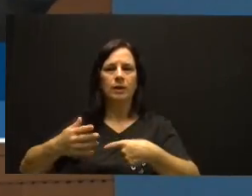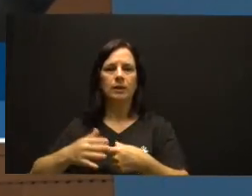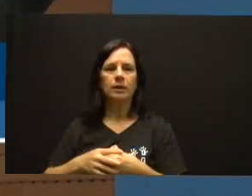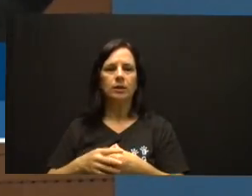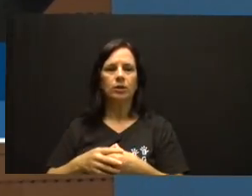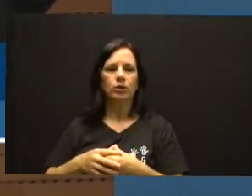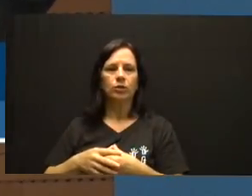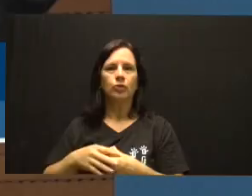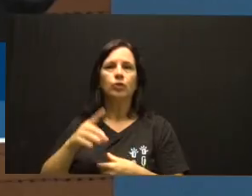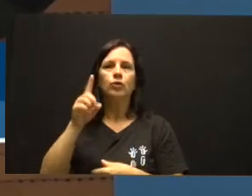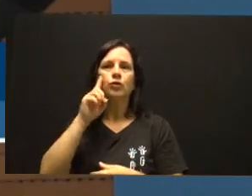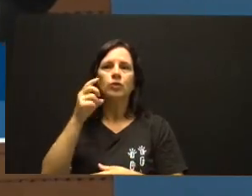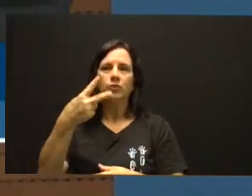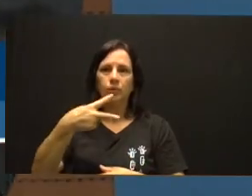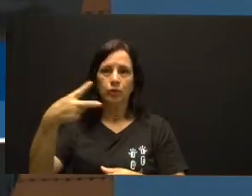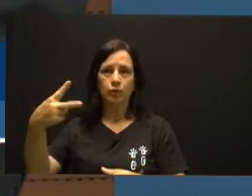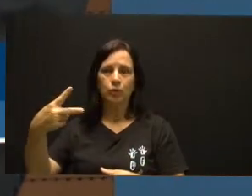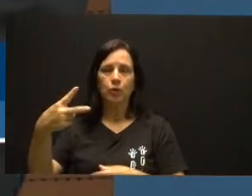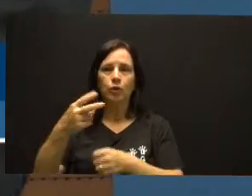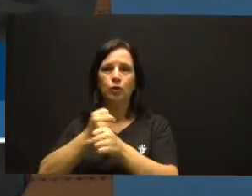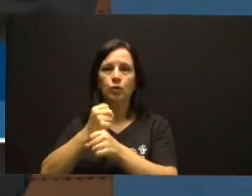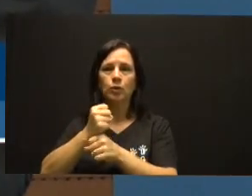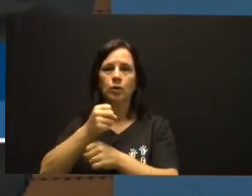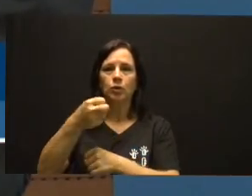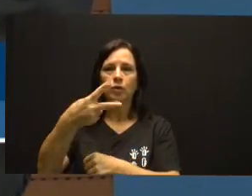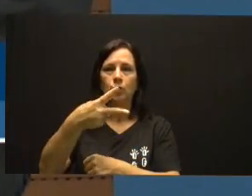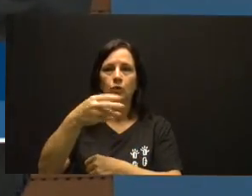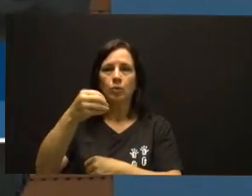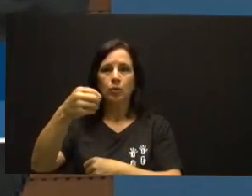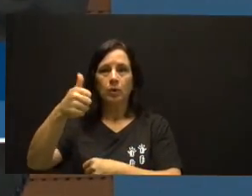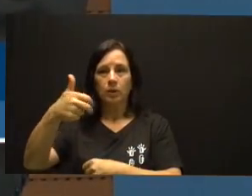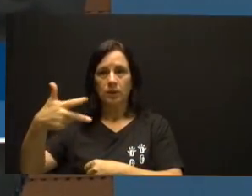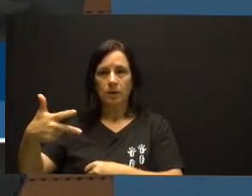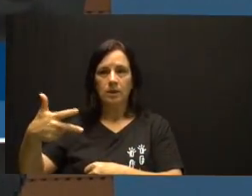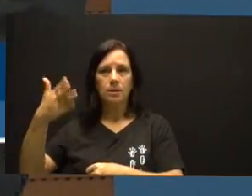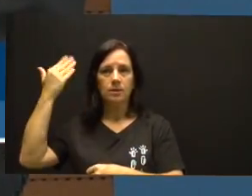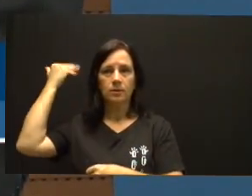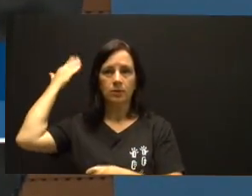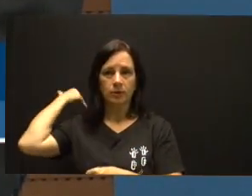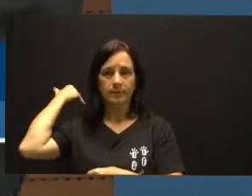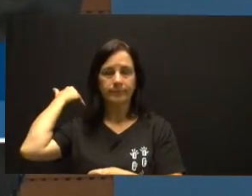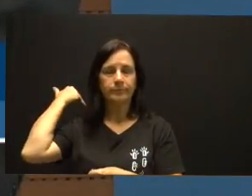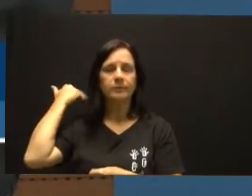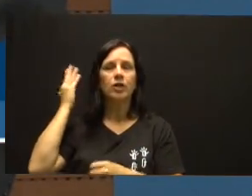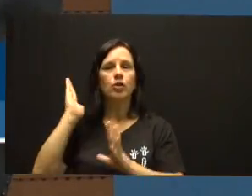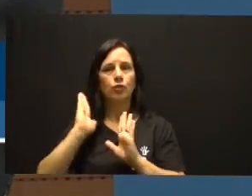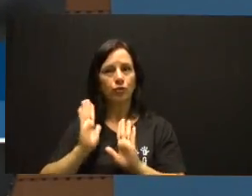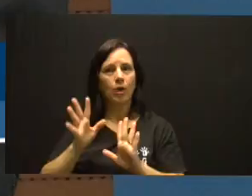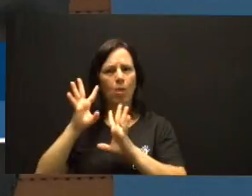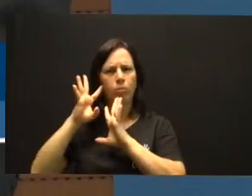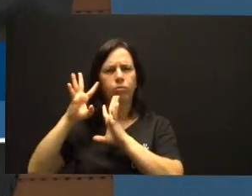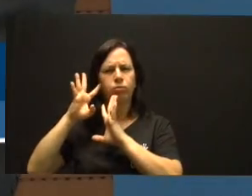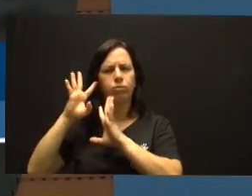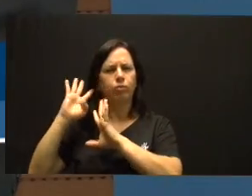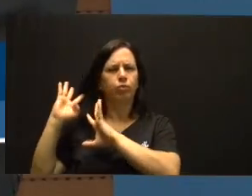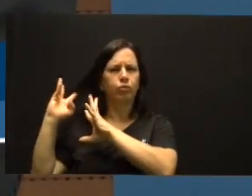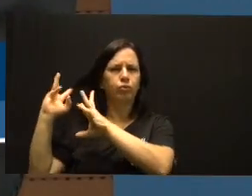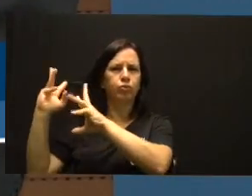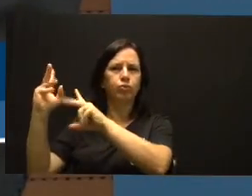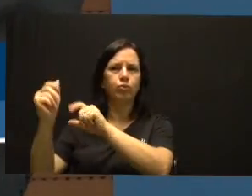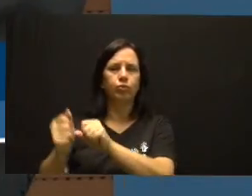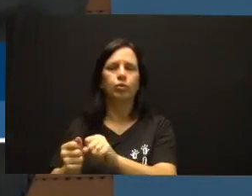a tragédia do dia 22 de fevereiro de 2013. Para que Vossa Excelência tenha mais ou menos a ideia